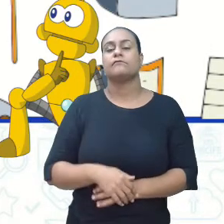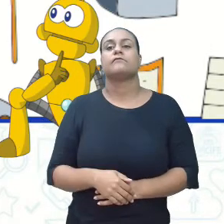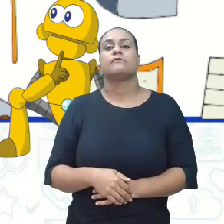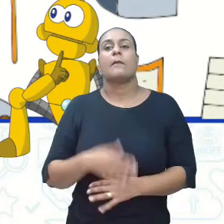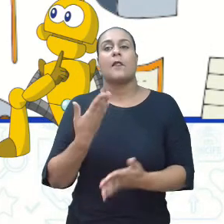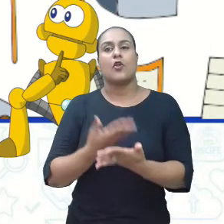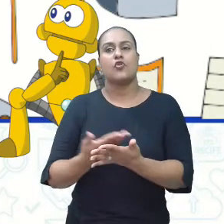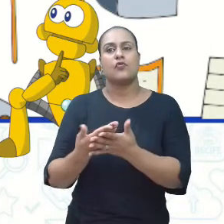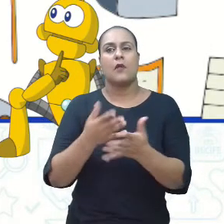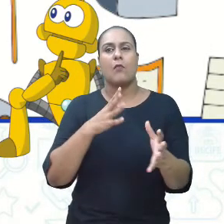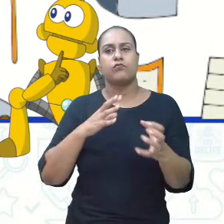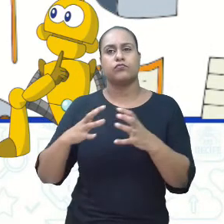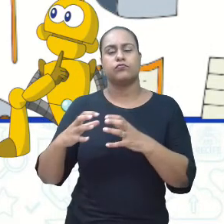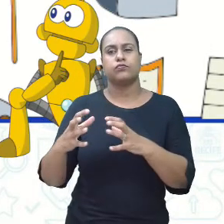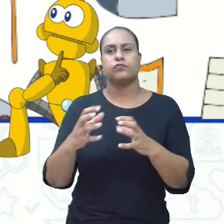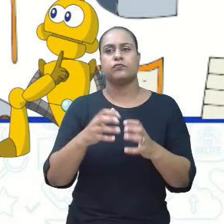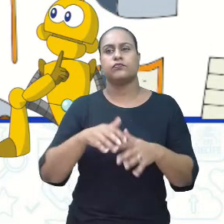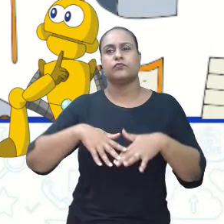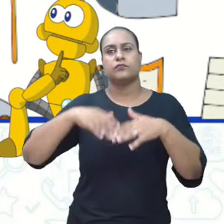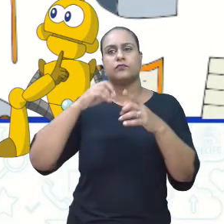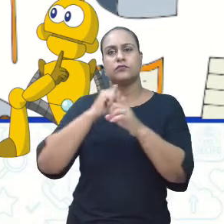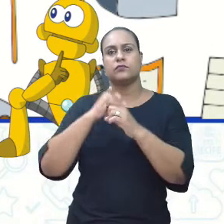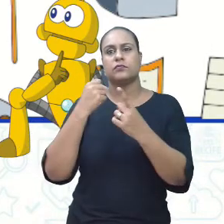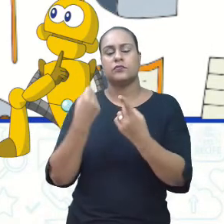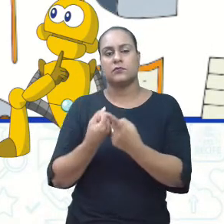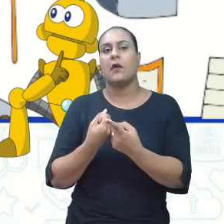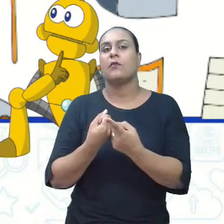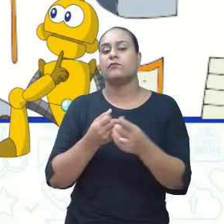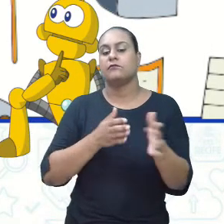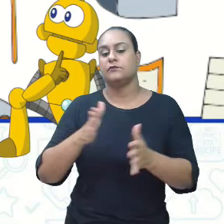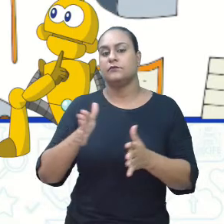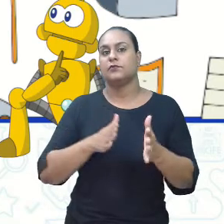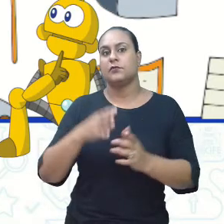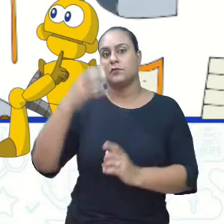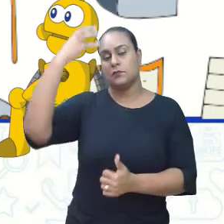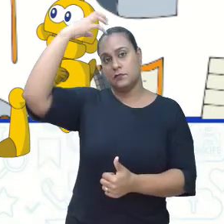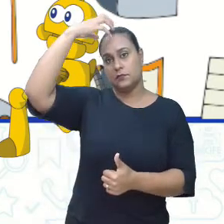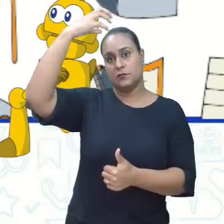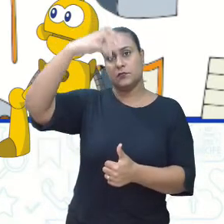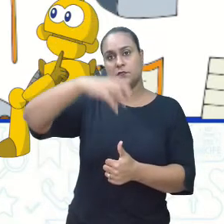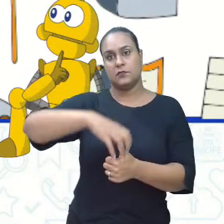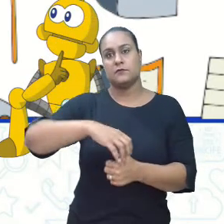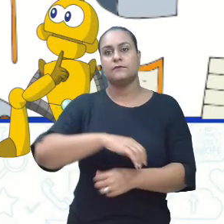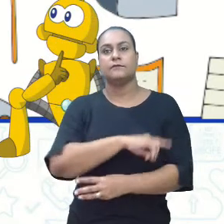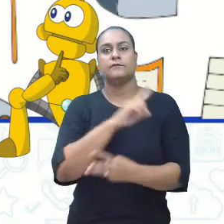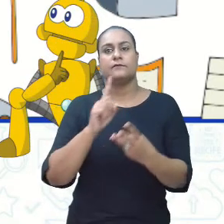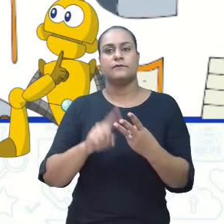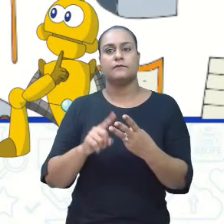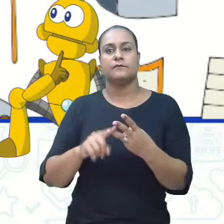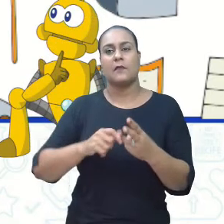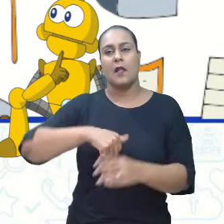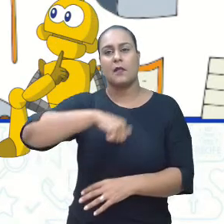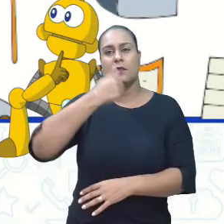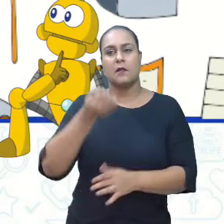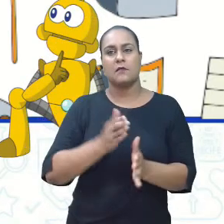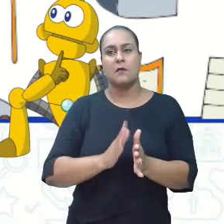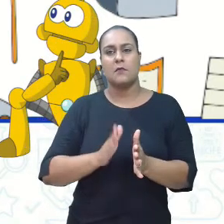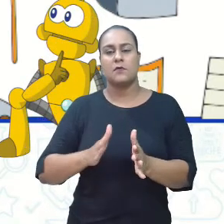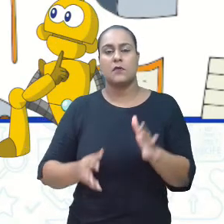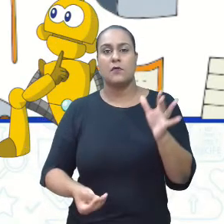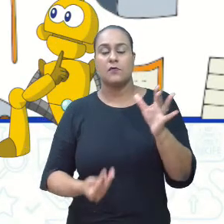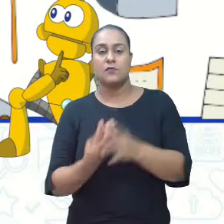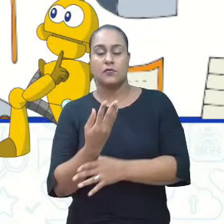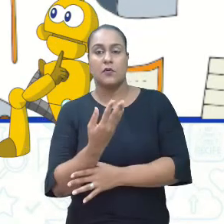sociais ocorridos durante o período regencial. Não é? E 3, analisar o processo de construção do Brasil